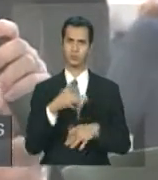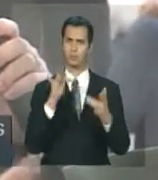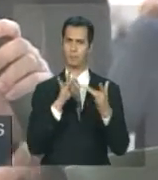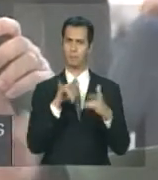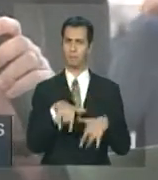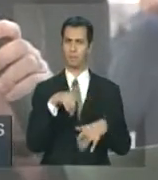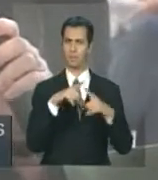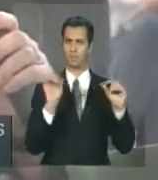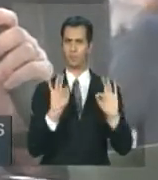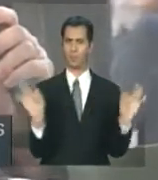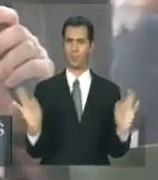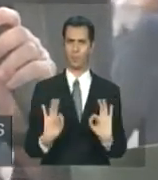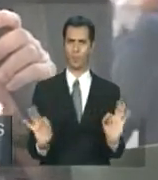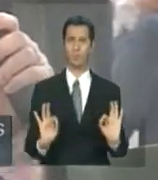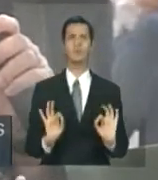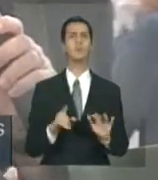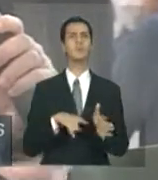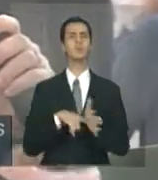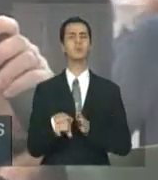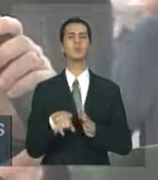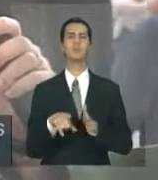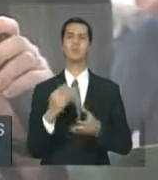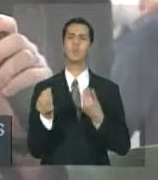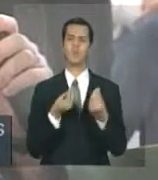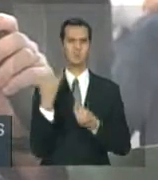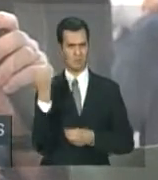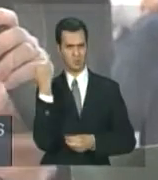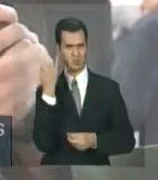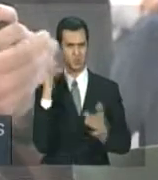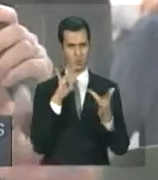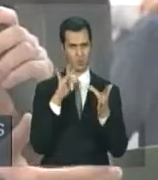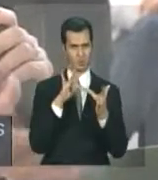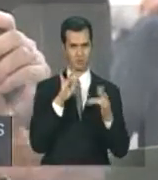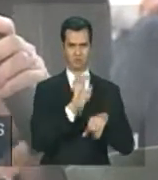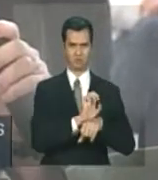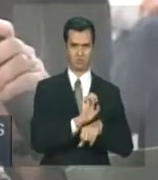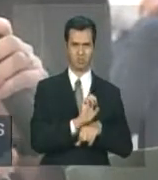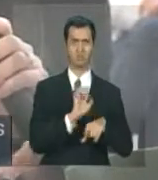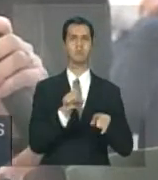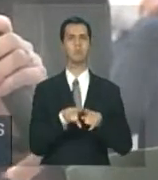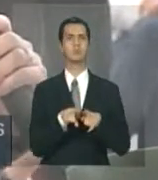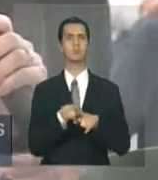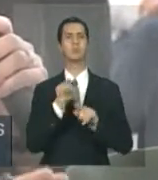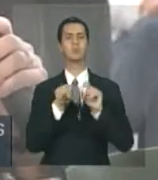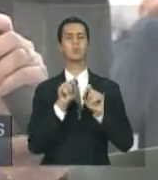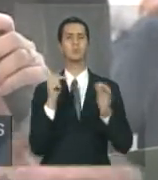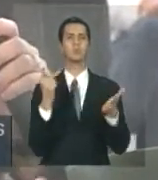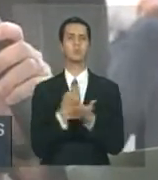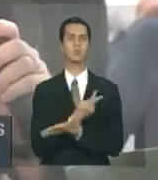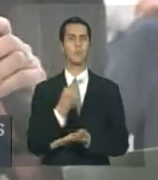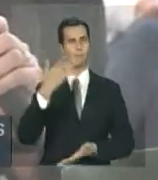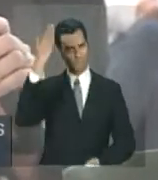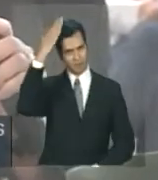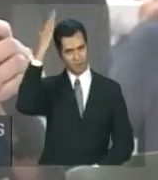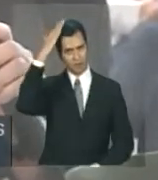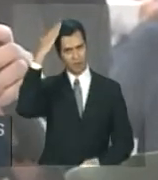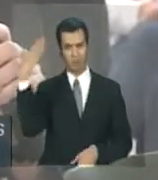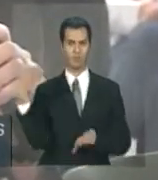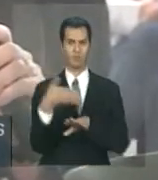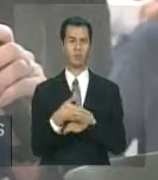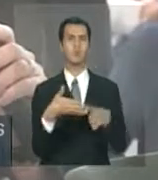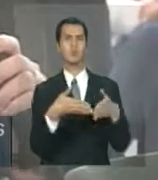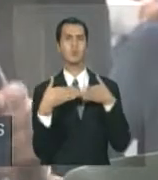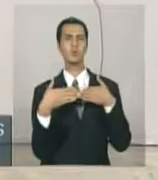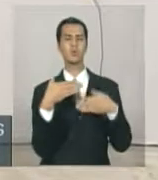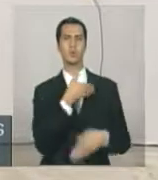contato com o pessoal do Estado para saber das demandas, e é o que o senhor atribui ao Paraná não ter vindo procurar ajuda do